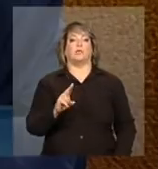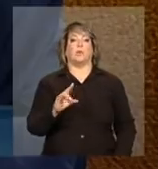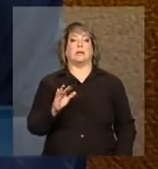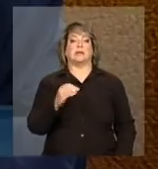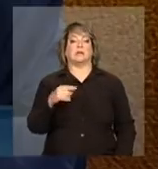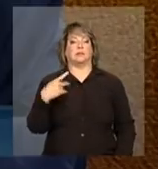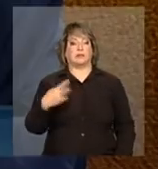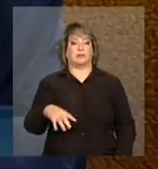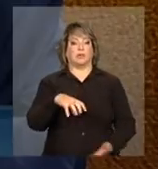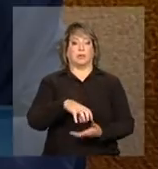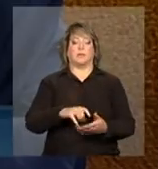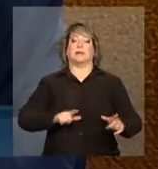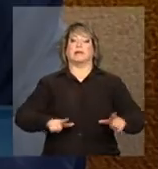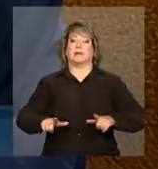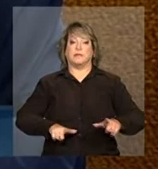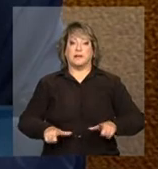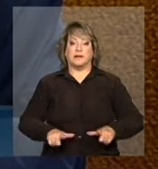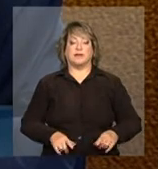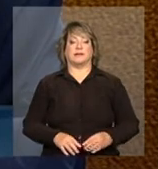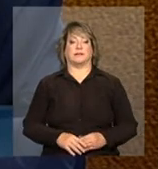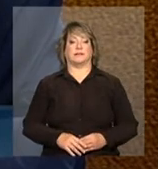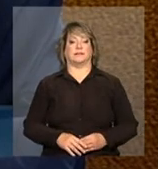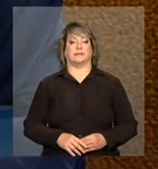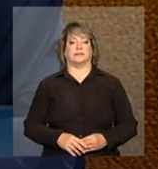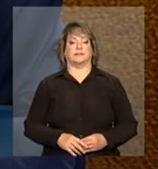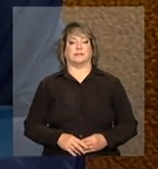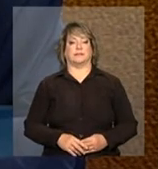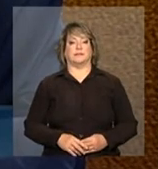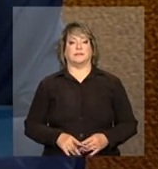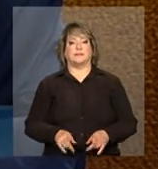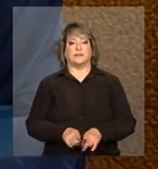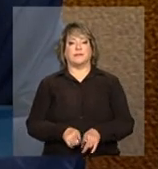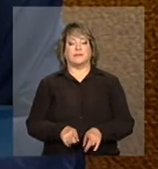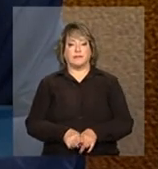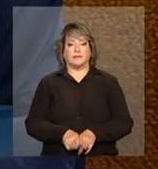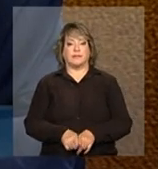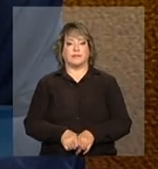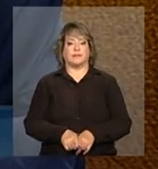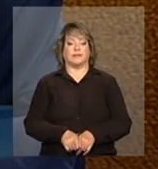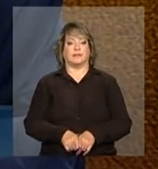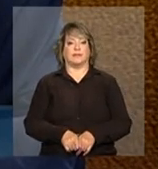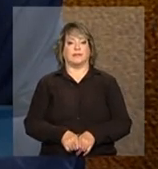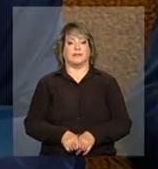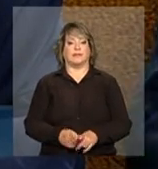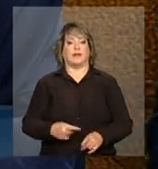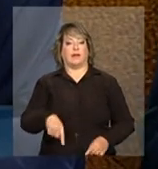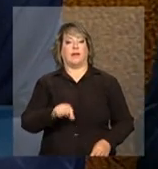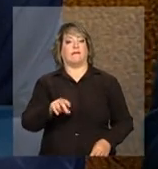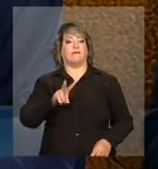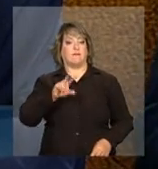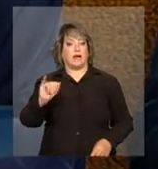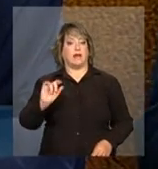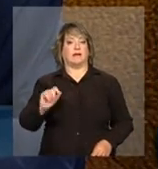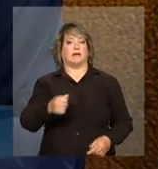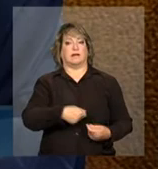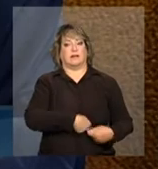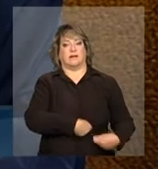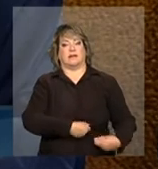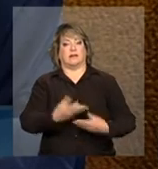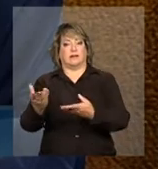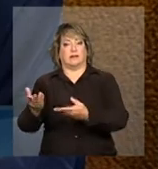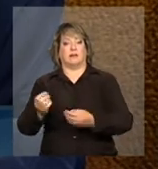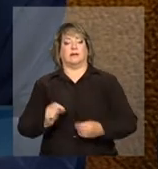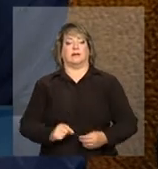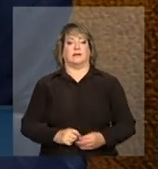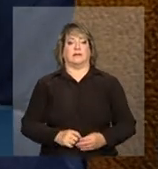deste grupo de trabalho, né? E que serão encaminhadas, né,